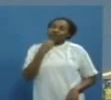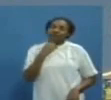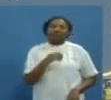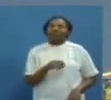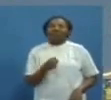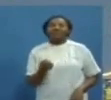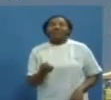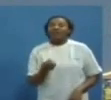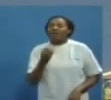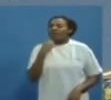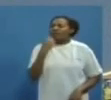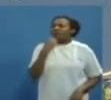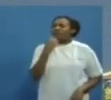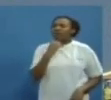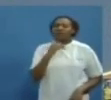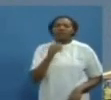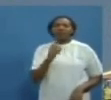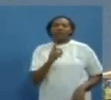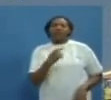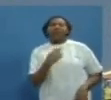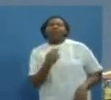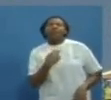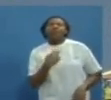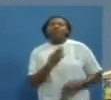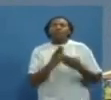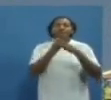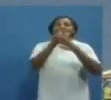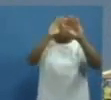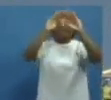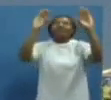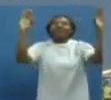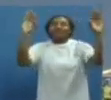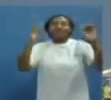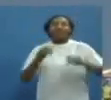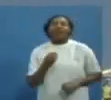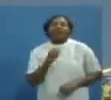Fraco tem que descer junto com aqueles porcos lá para baixo. Fraco é para rolar morro abaixo.